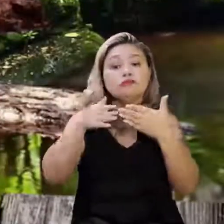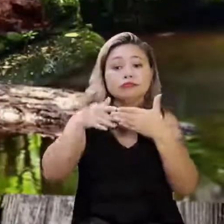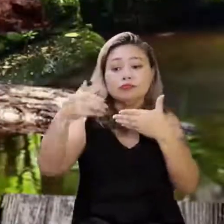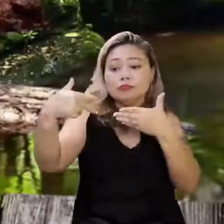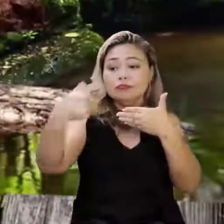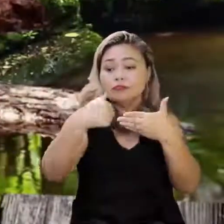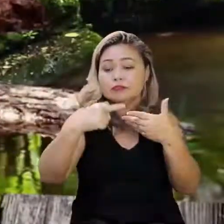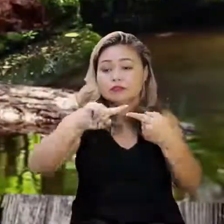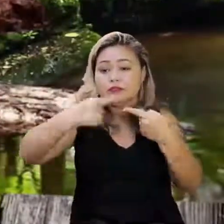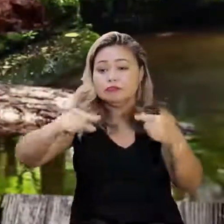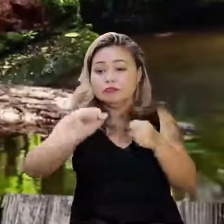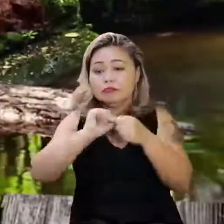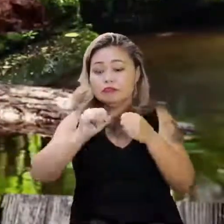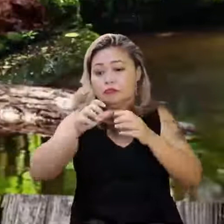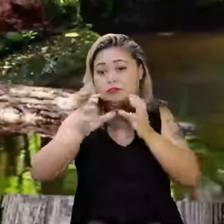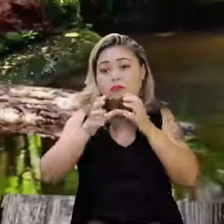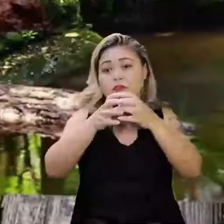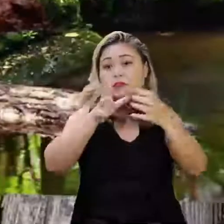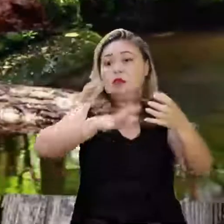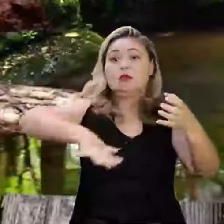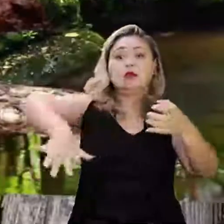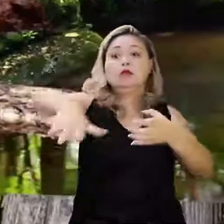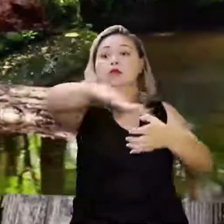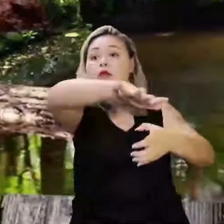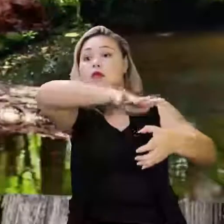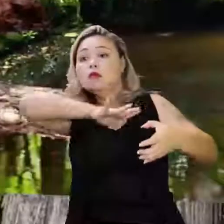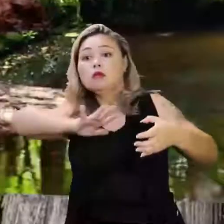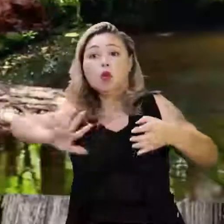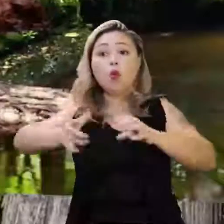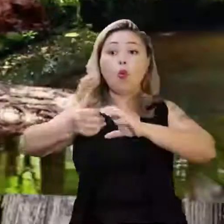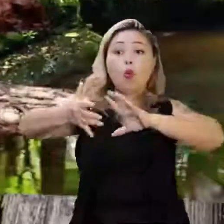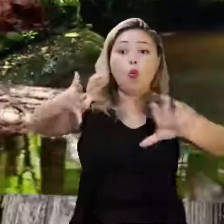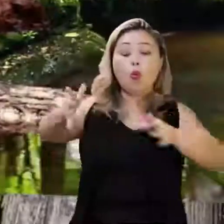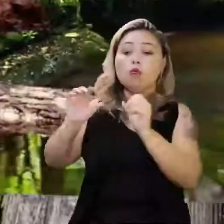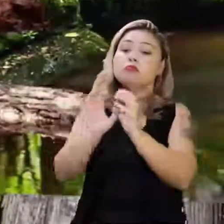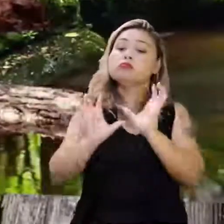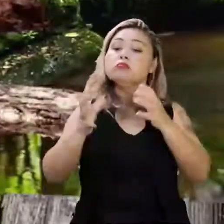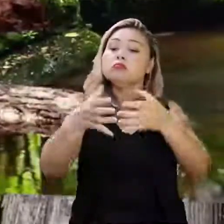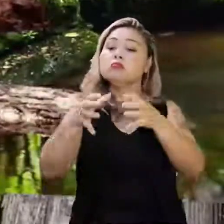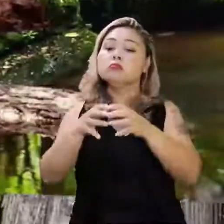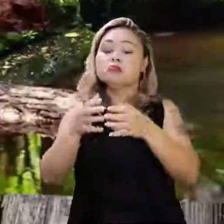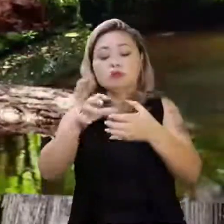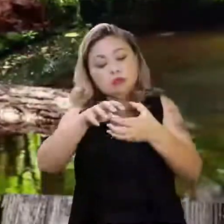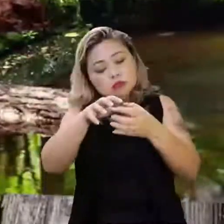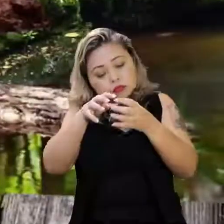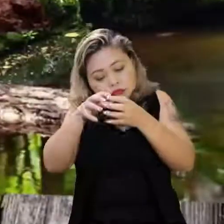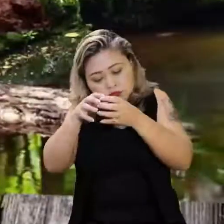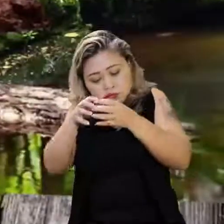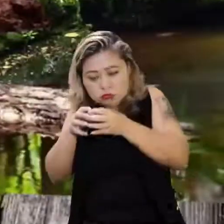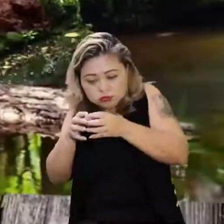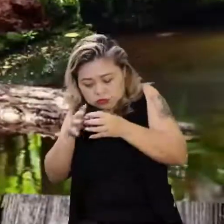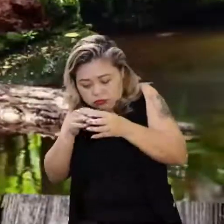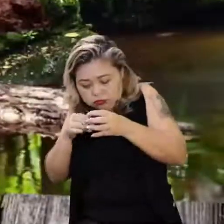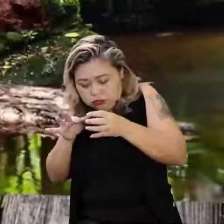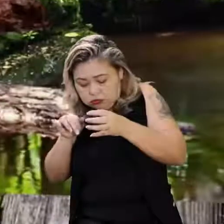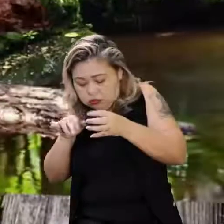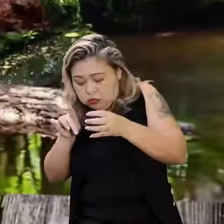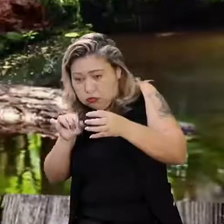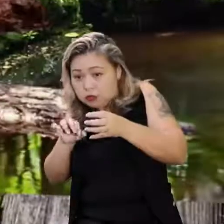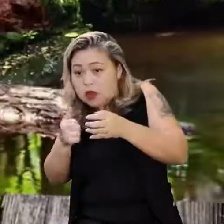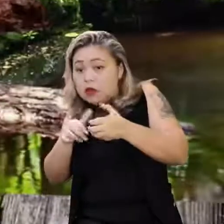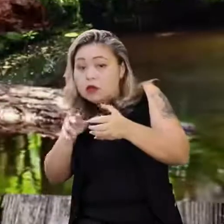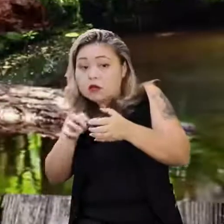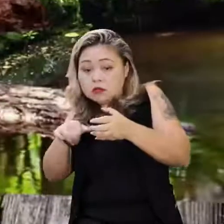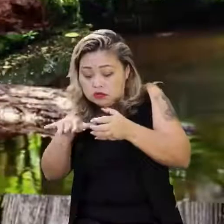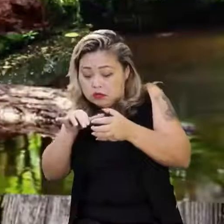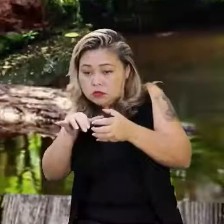interrompido nessa população, porque tinham vários espaços, tinham vários outros grupos de indivíduos. Agora, o efeito fundador, essas espécies